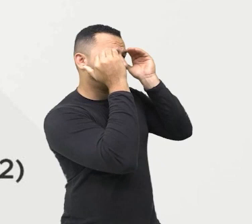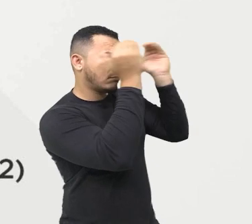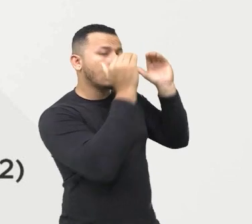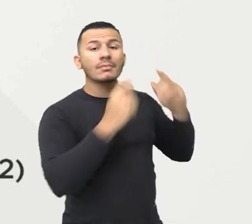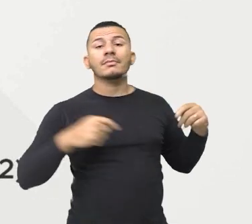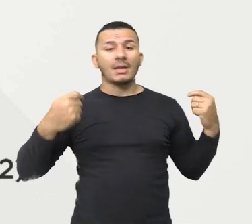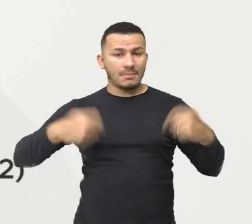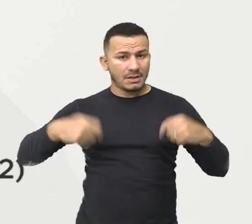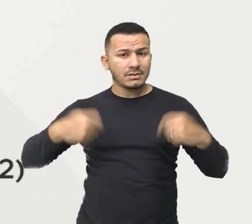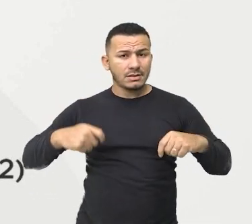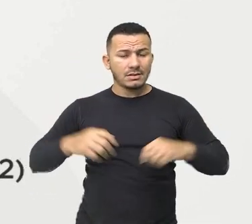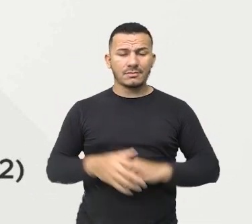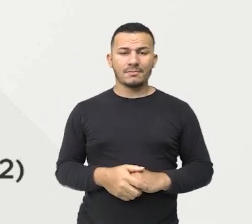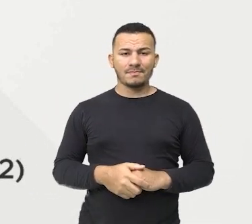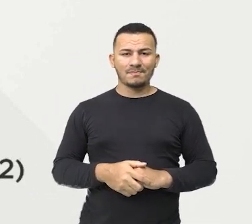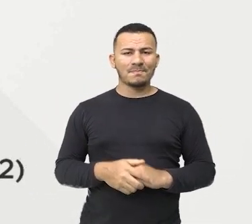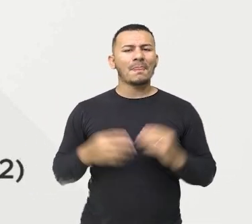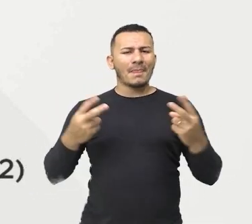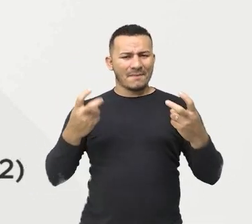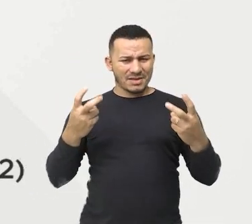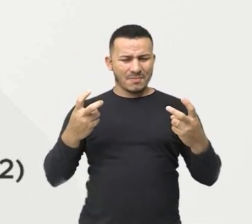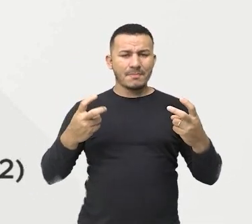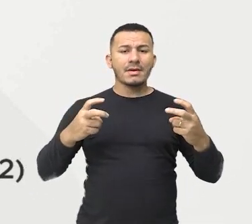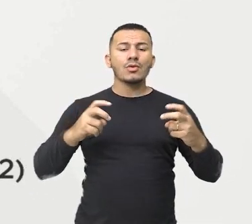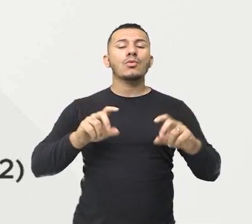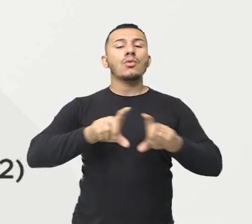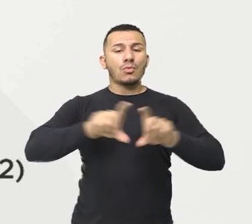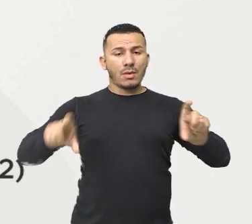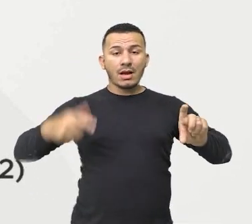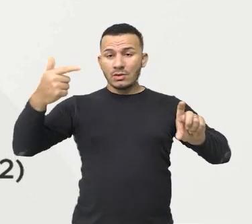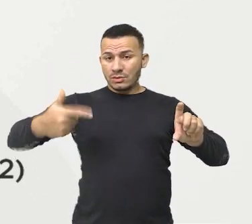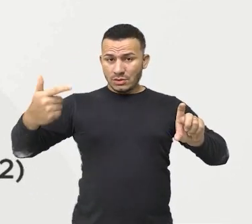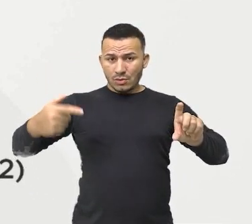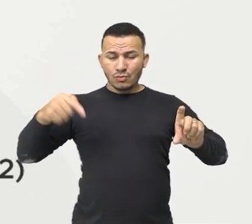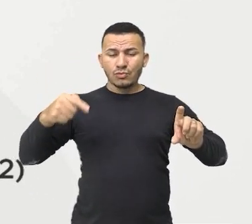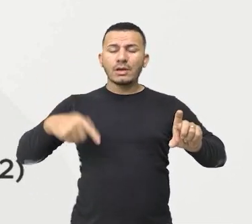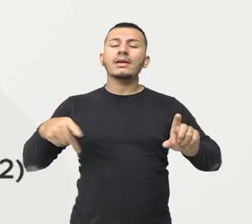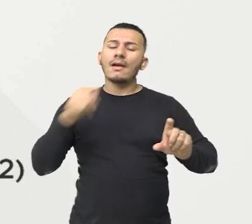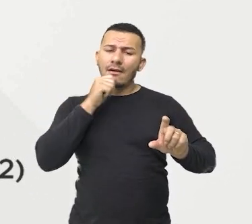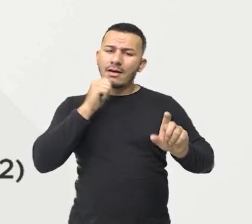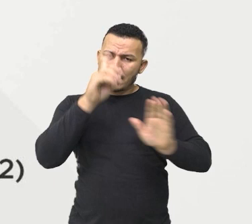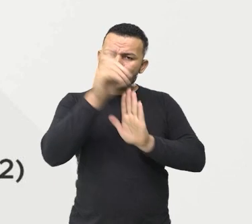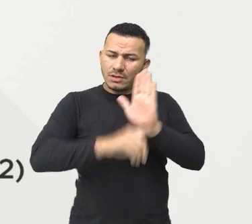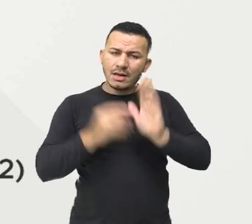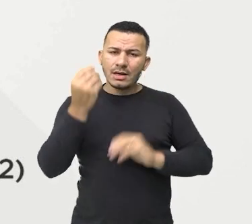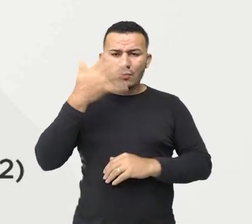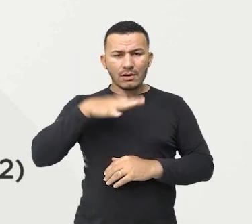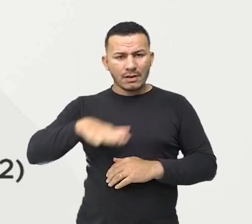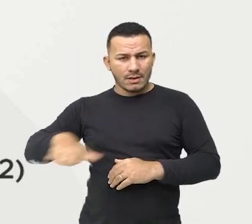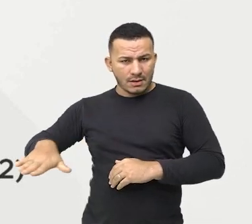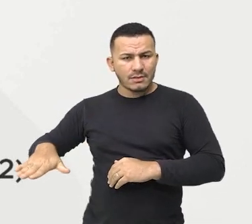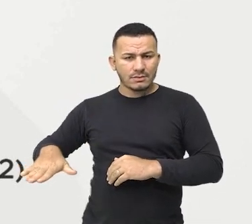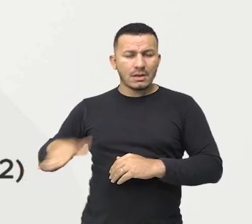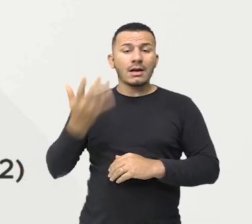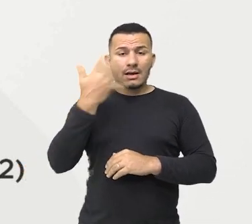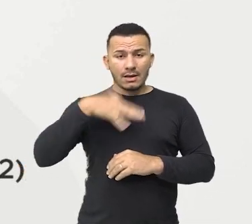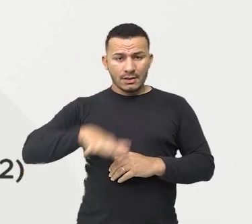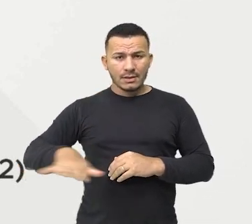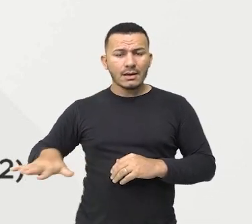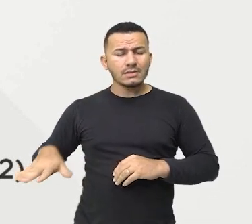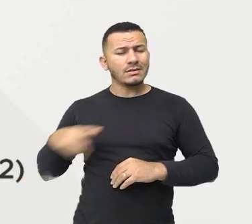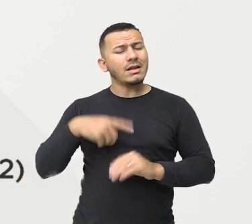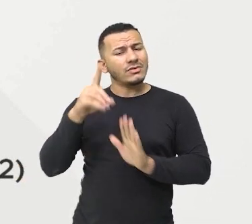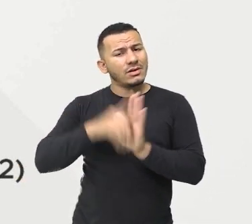falando sobre os direitos infantis, os direitos da criança. E a criança tem direito a